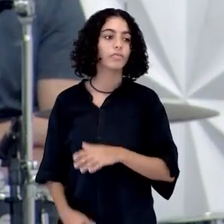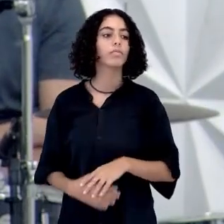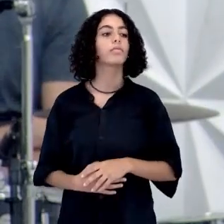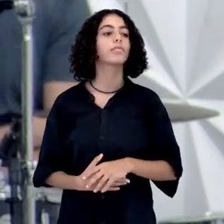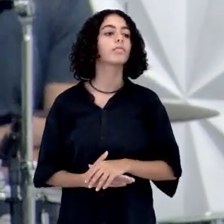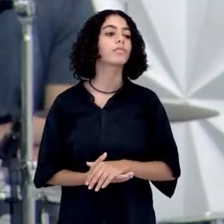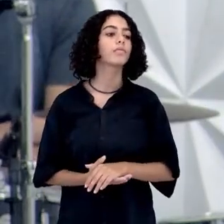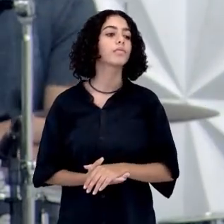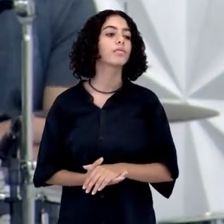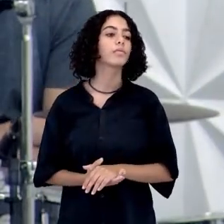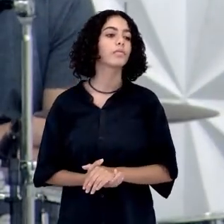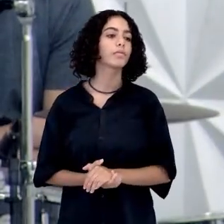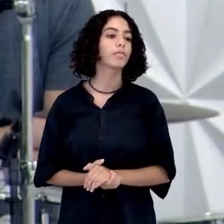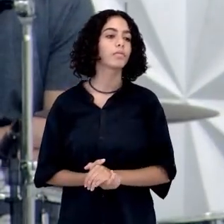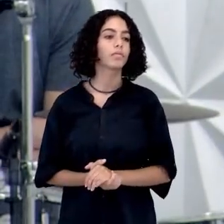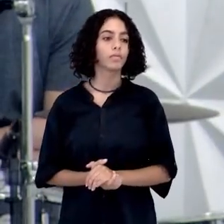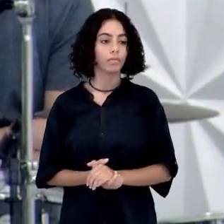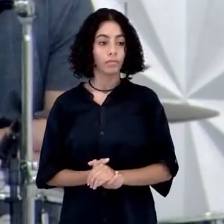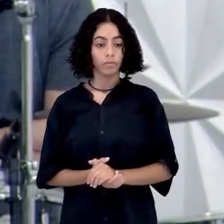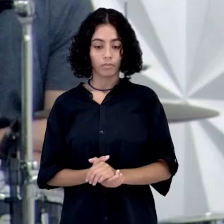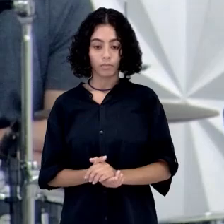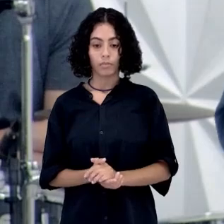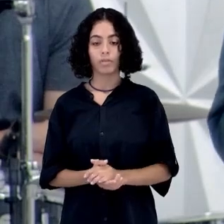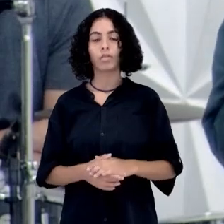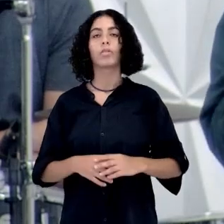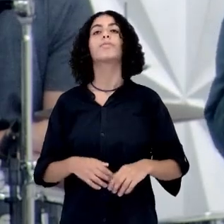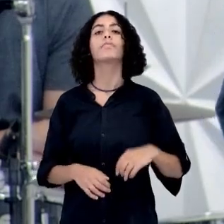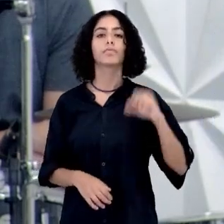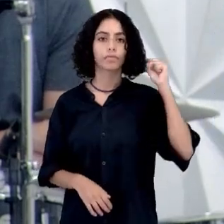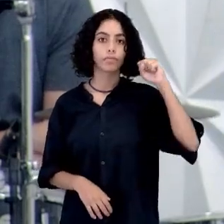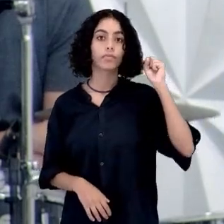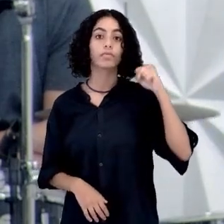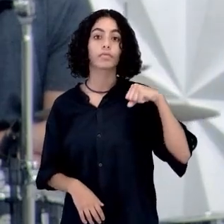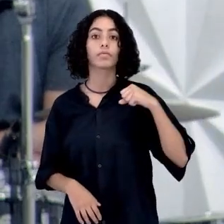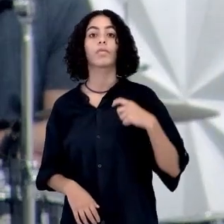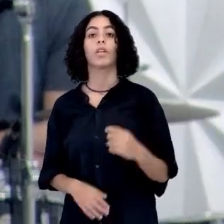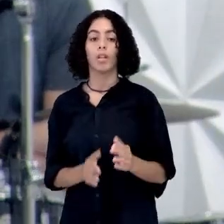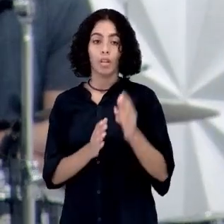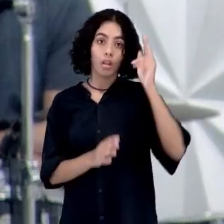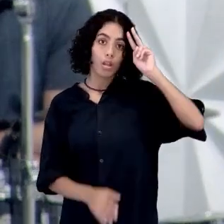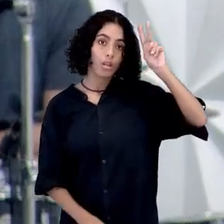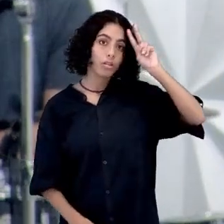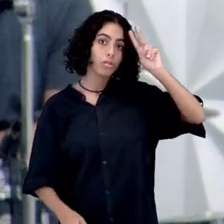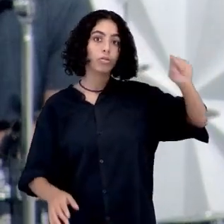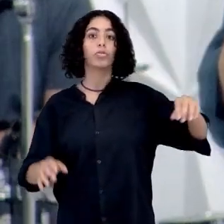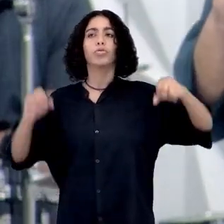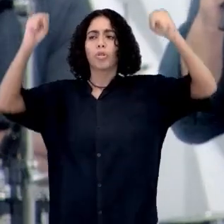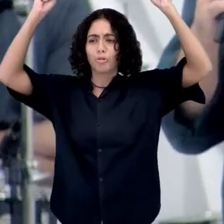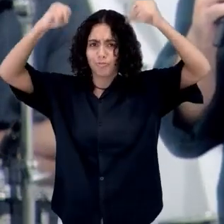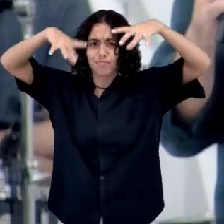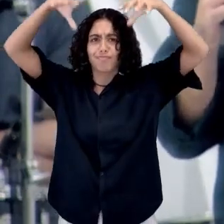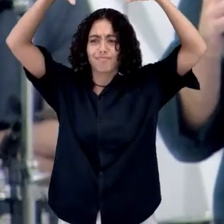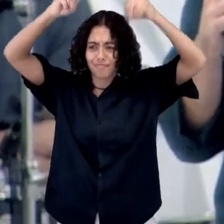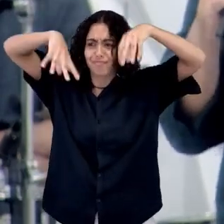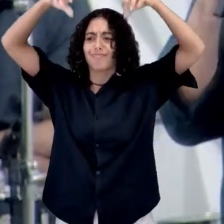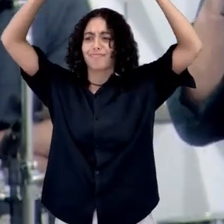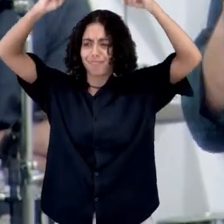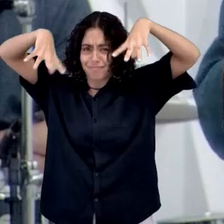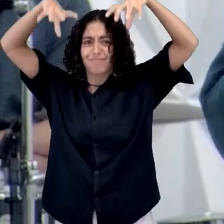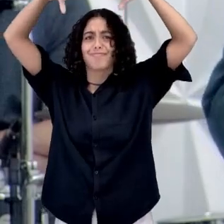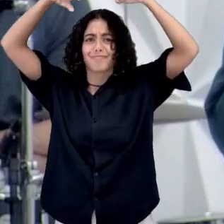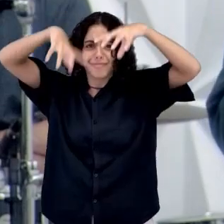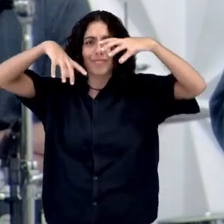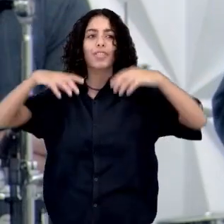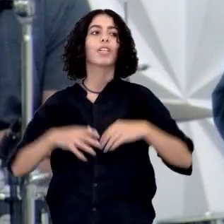com toda certeza, é essa história do dilúvio. E muito depende, muitas vezes, do ponto de vista que nós